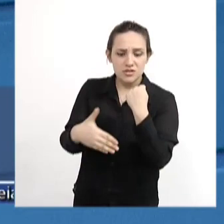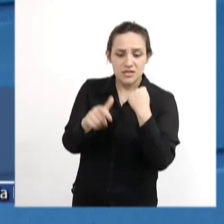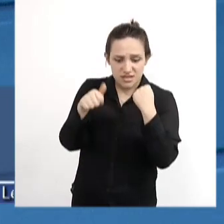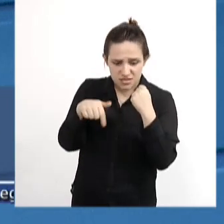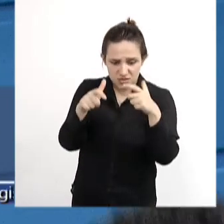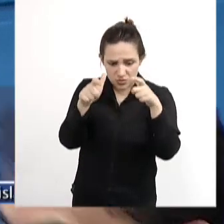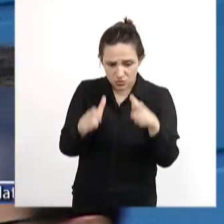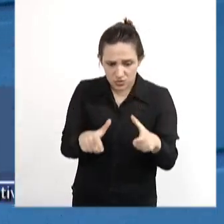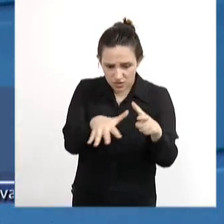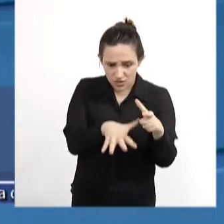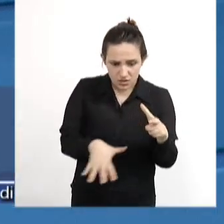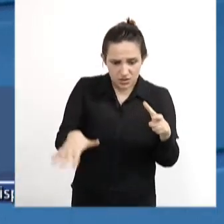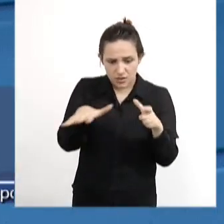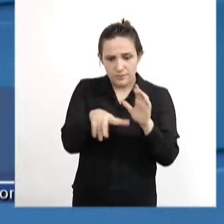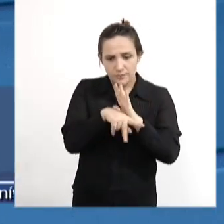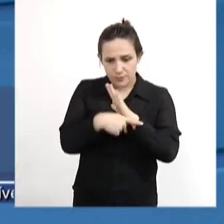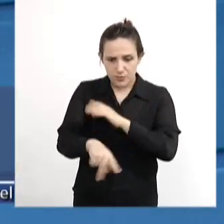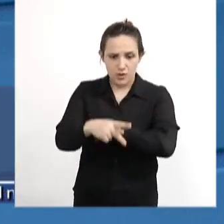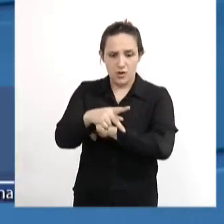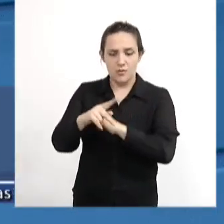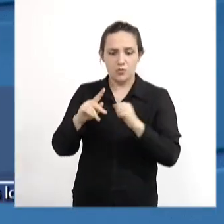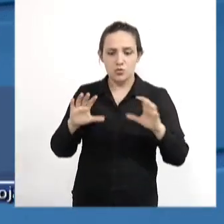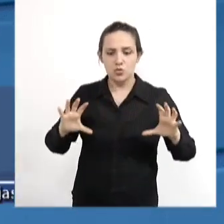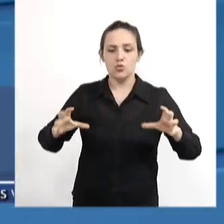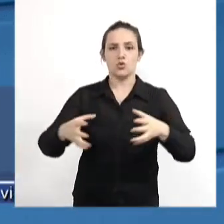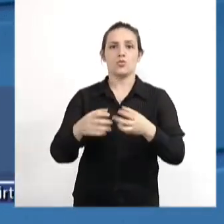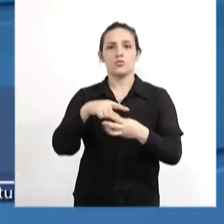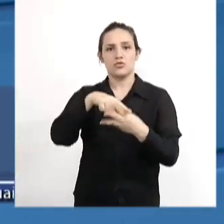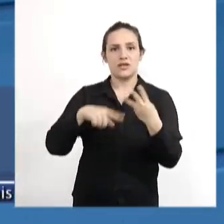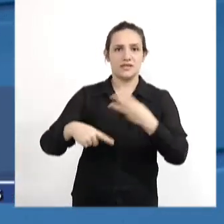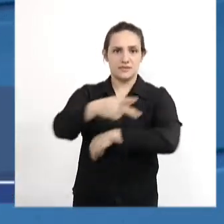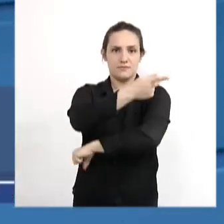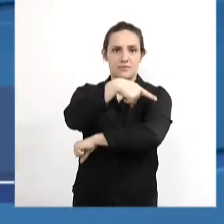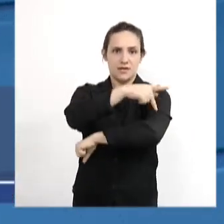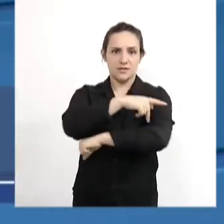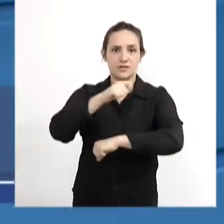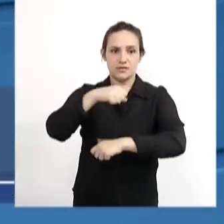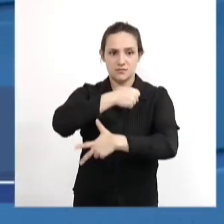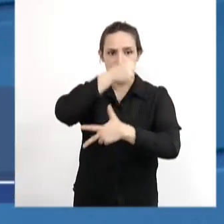reserva do complexo do Parque dos Poderes.